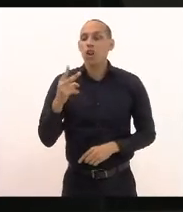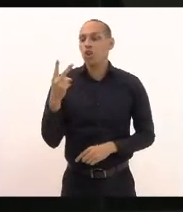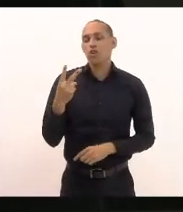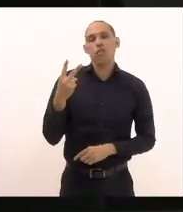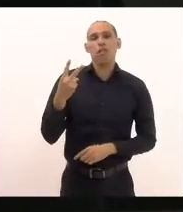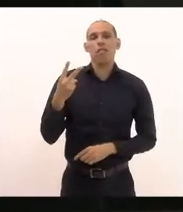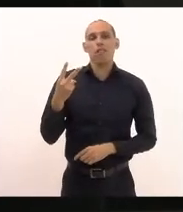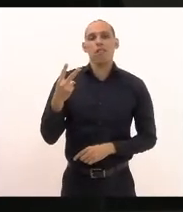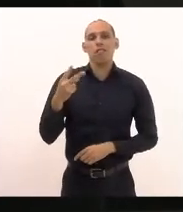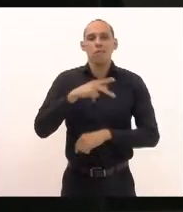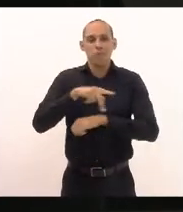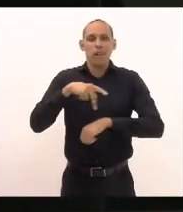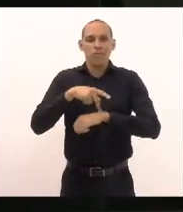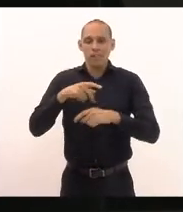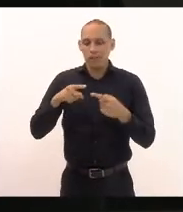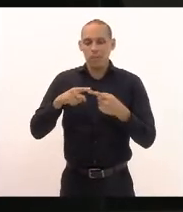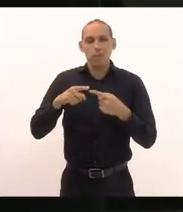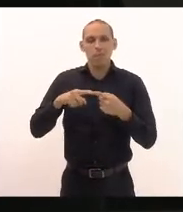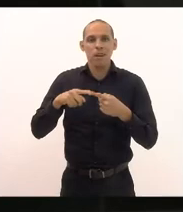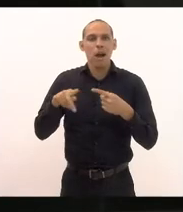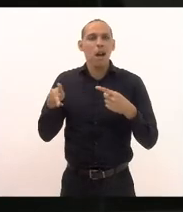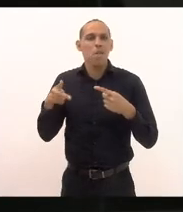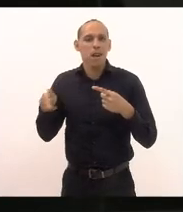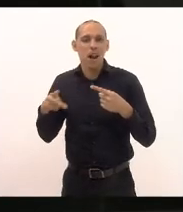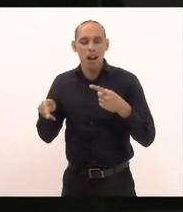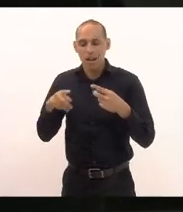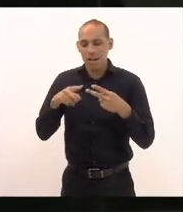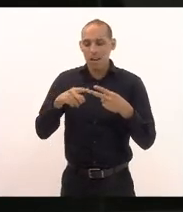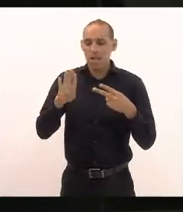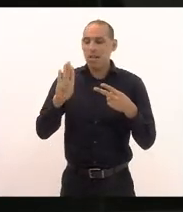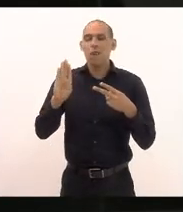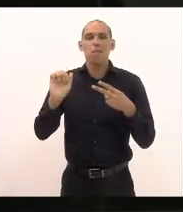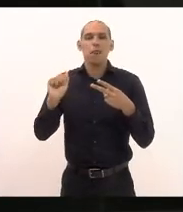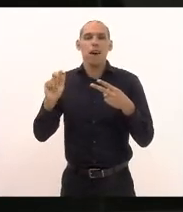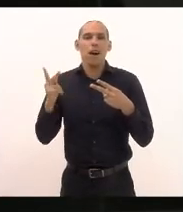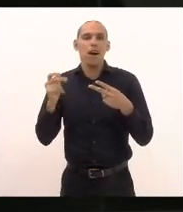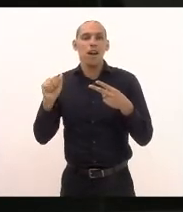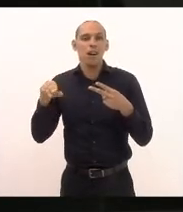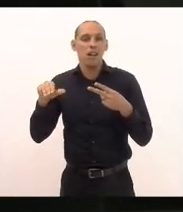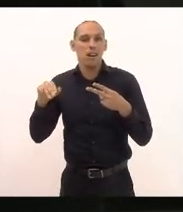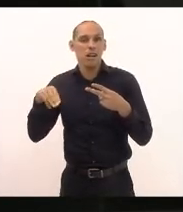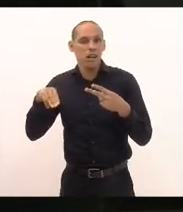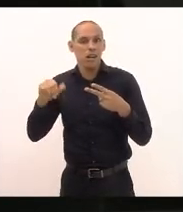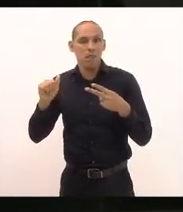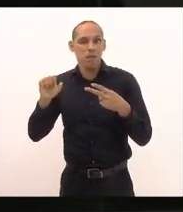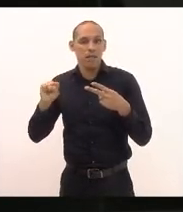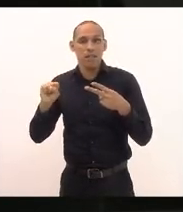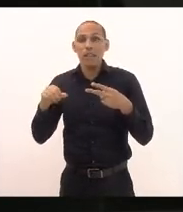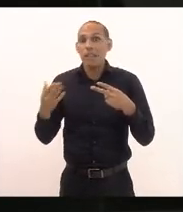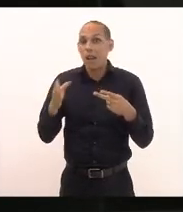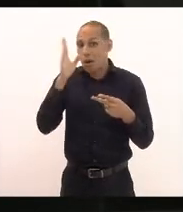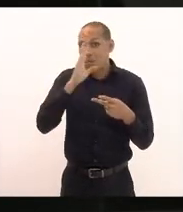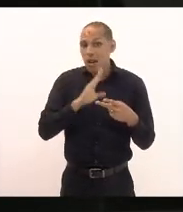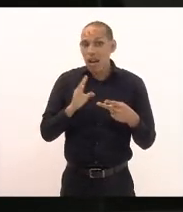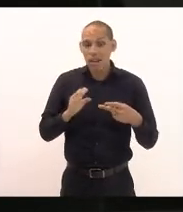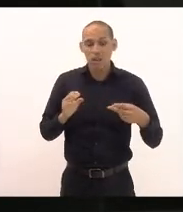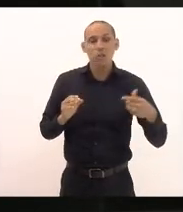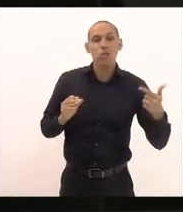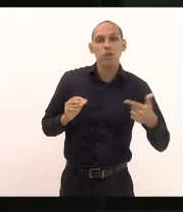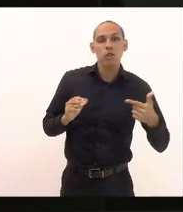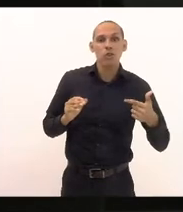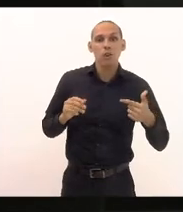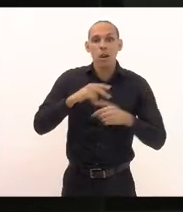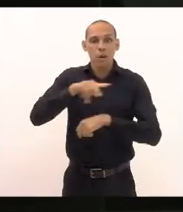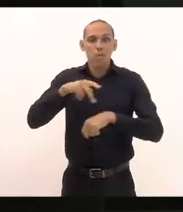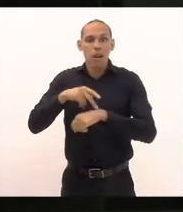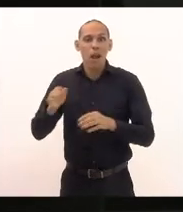e Bahamas. Isso significa que o Brasil perde para países economicamente mais pobres,